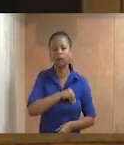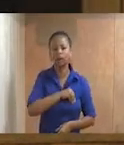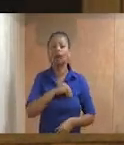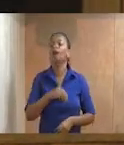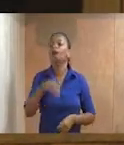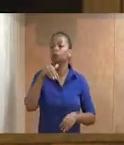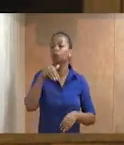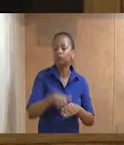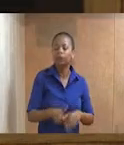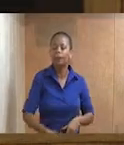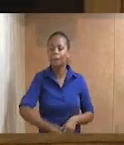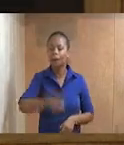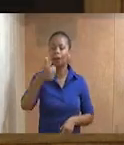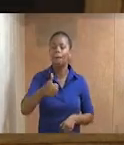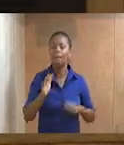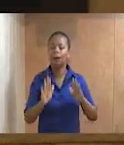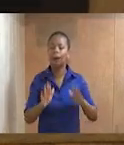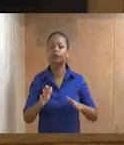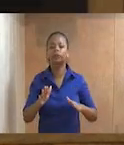da responsabilidade.